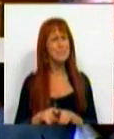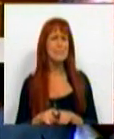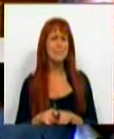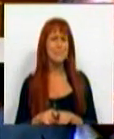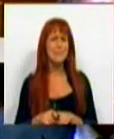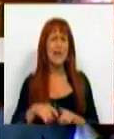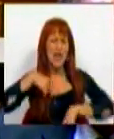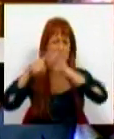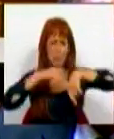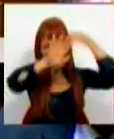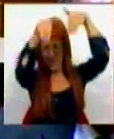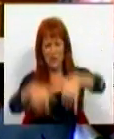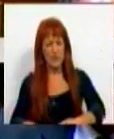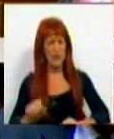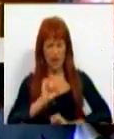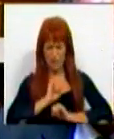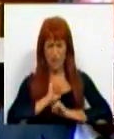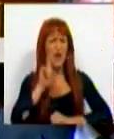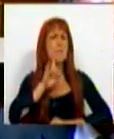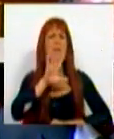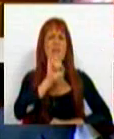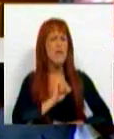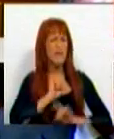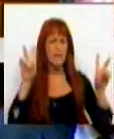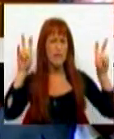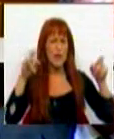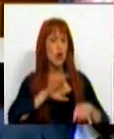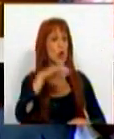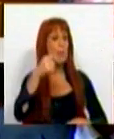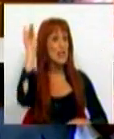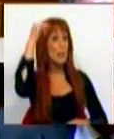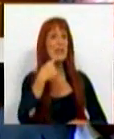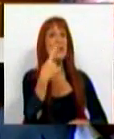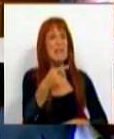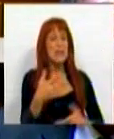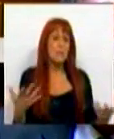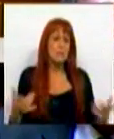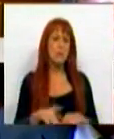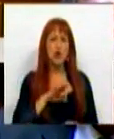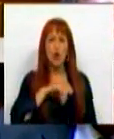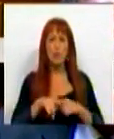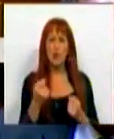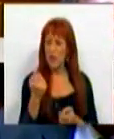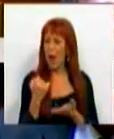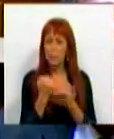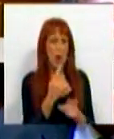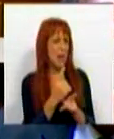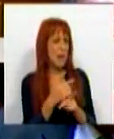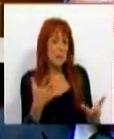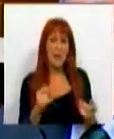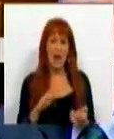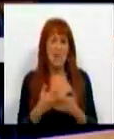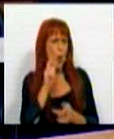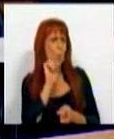a expressão espiral recessiva não é minha filha, é filha do Sr. Presidente da República, que aparentemente o Sr. Deputado ainda apoia. Portanto,